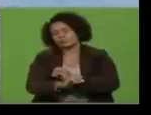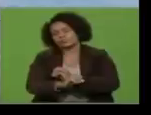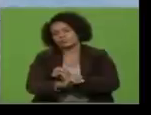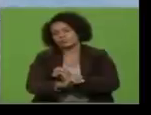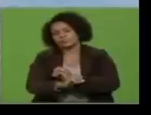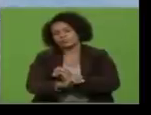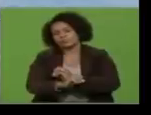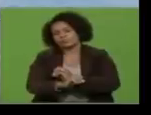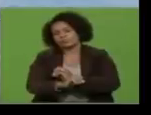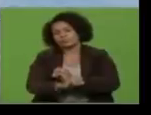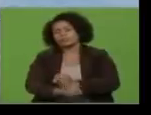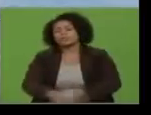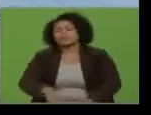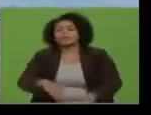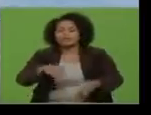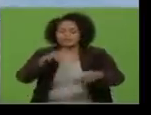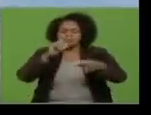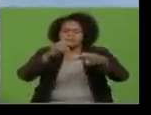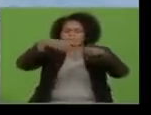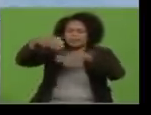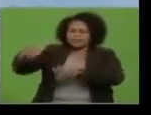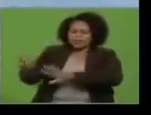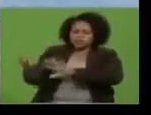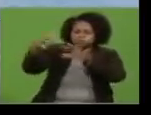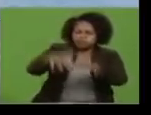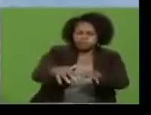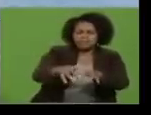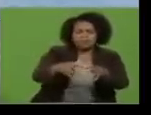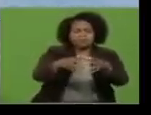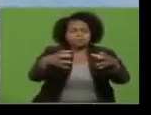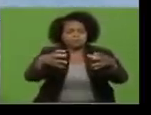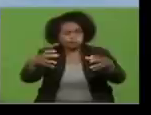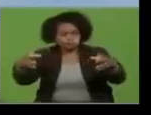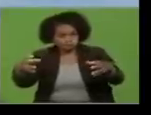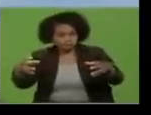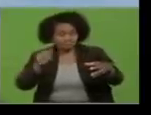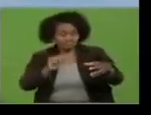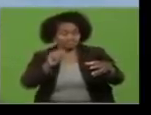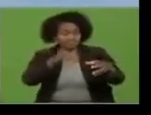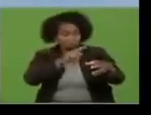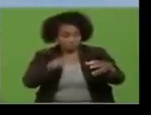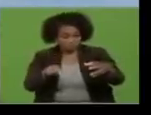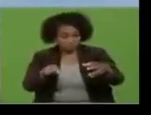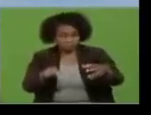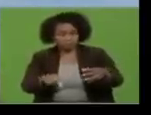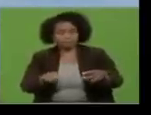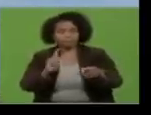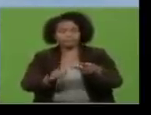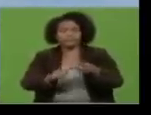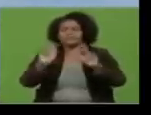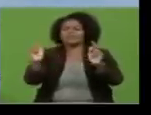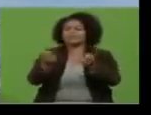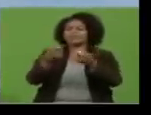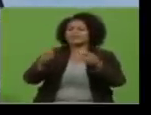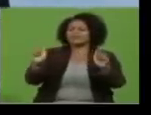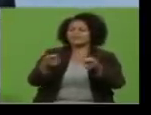Cresce o número de aglomerações de pessoas em locais públicos, cresce o número de festas públicas